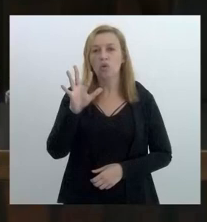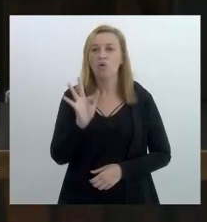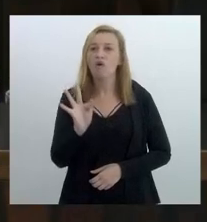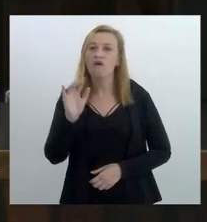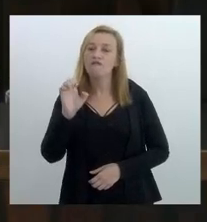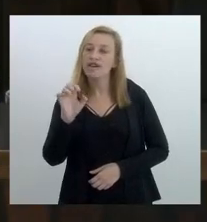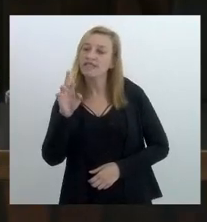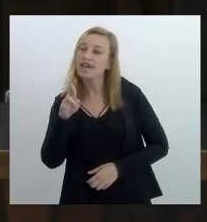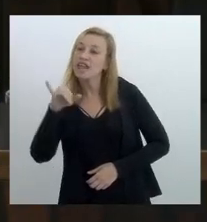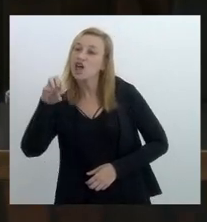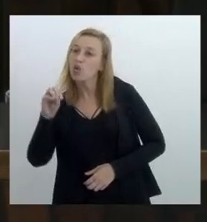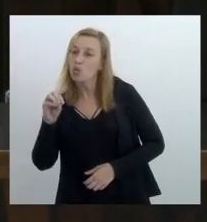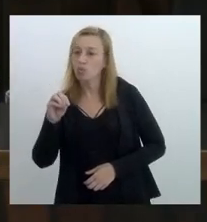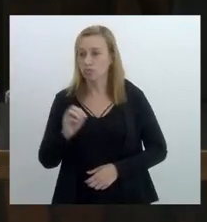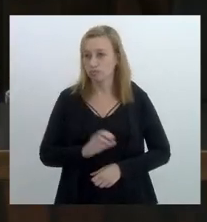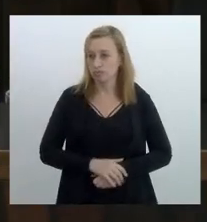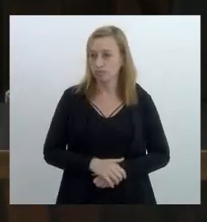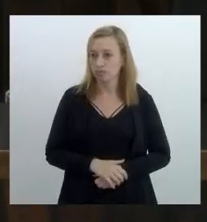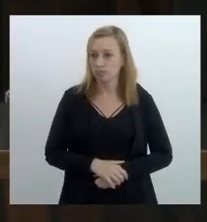Frederico